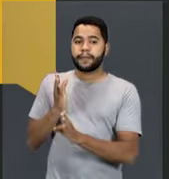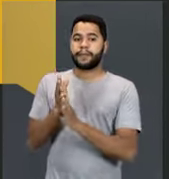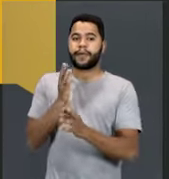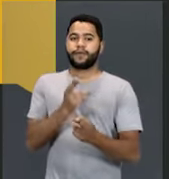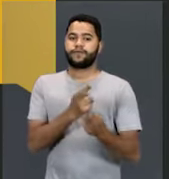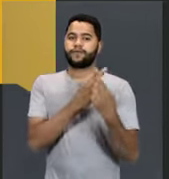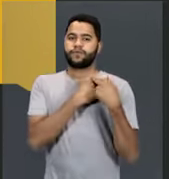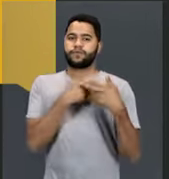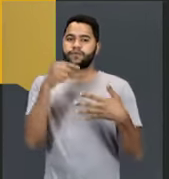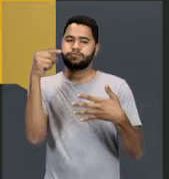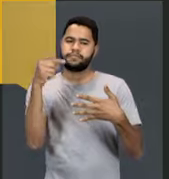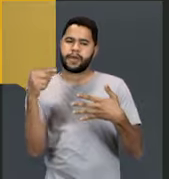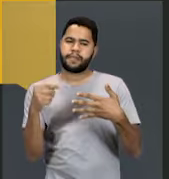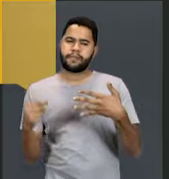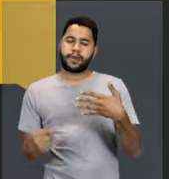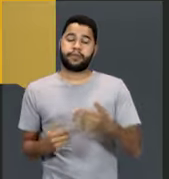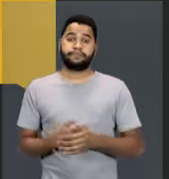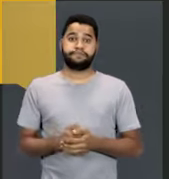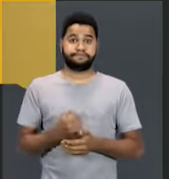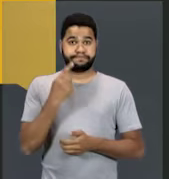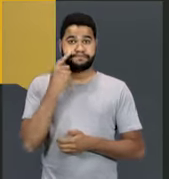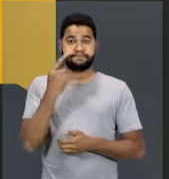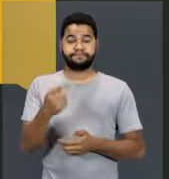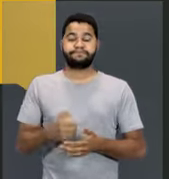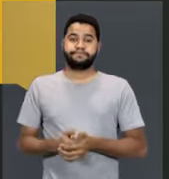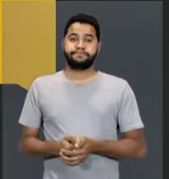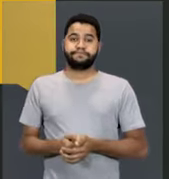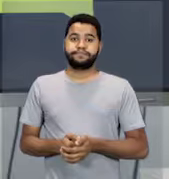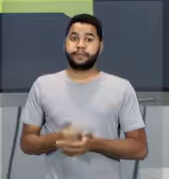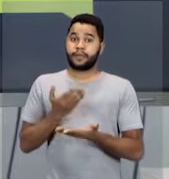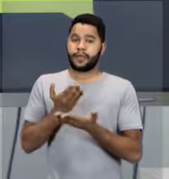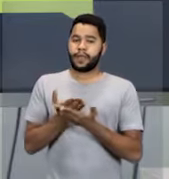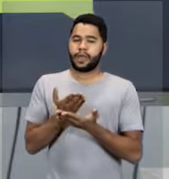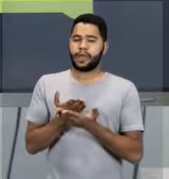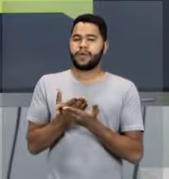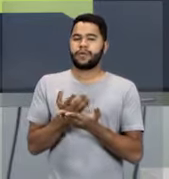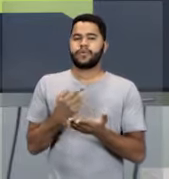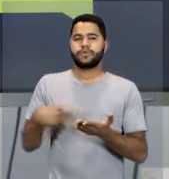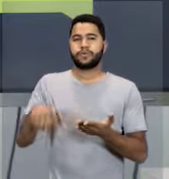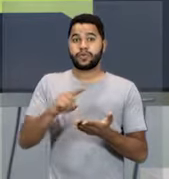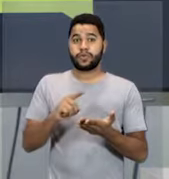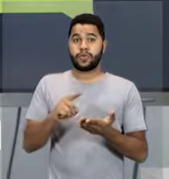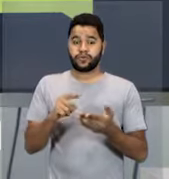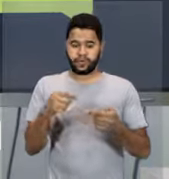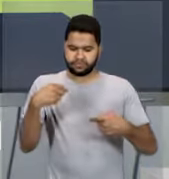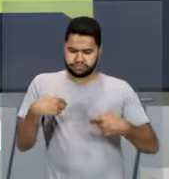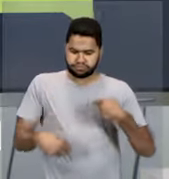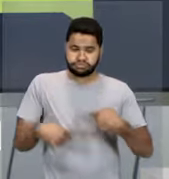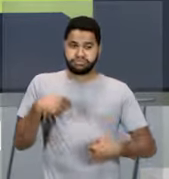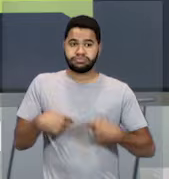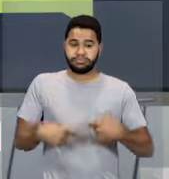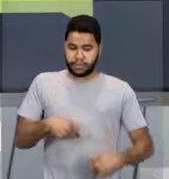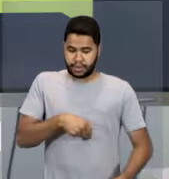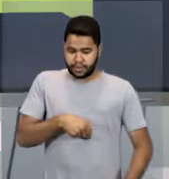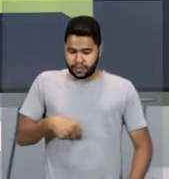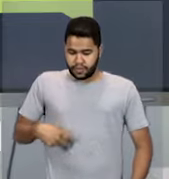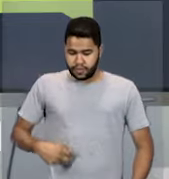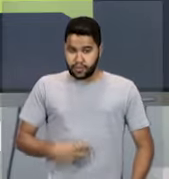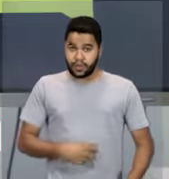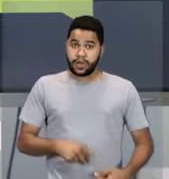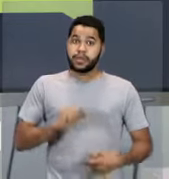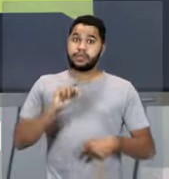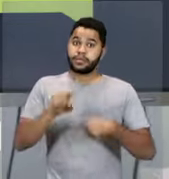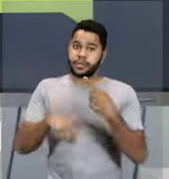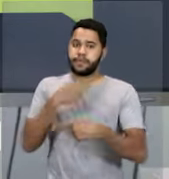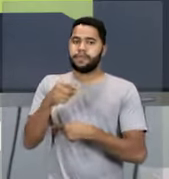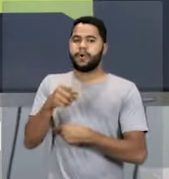desse sistema. Então, pessoal, veja só, nessa aula nós vamos ver o sistema digestório, no próximo respiratório, e aí